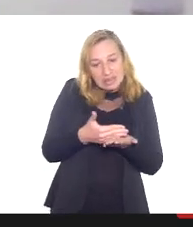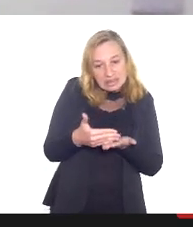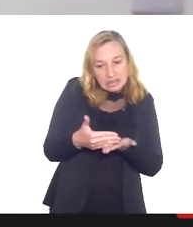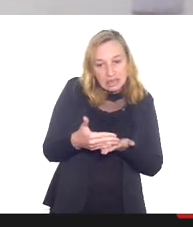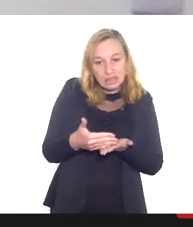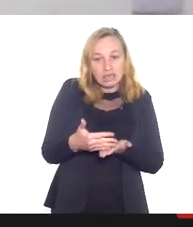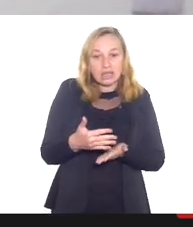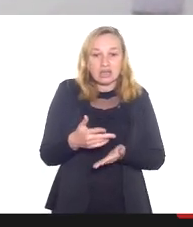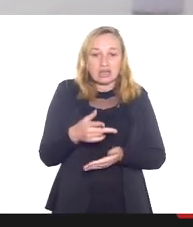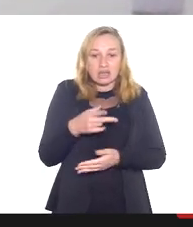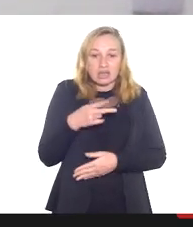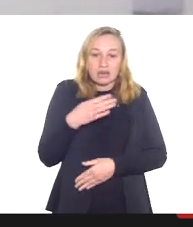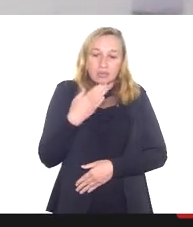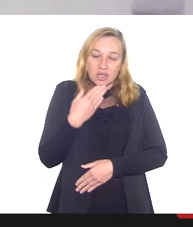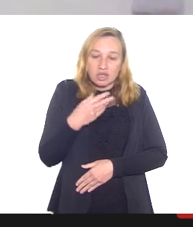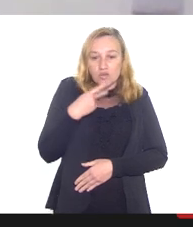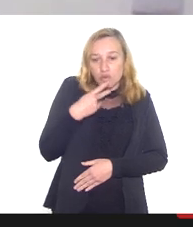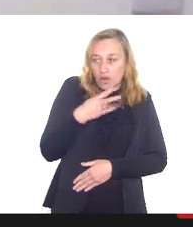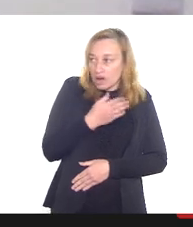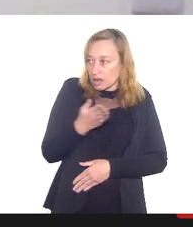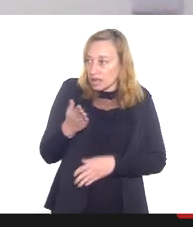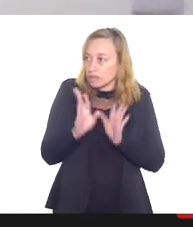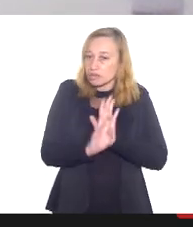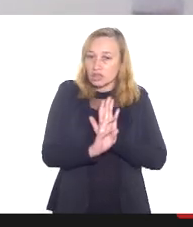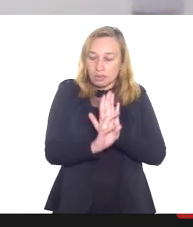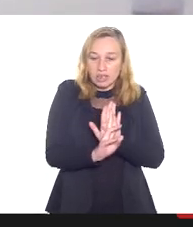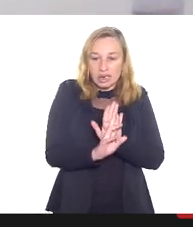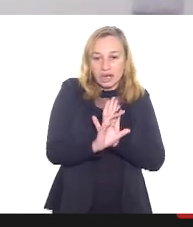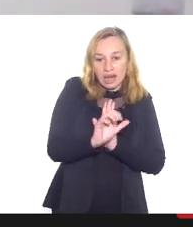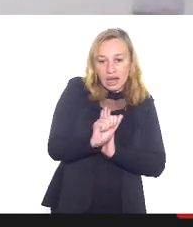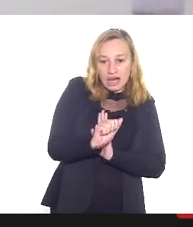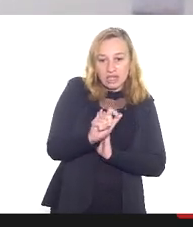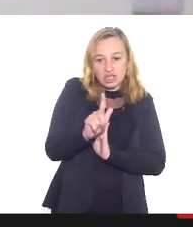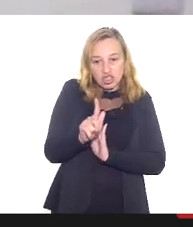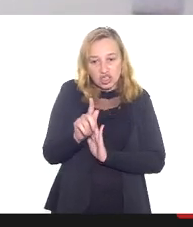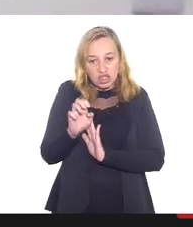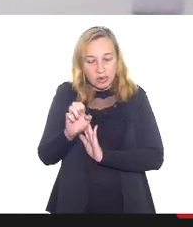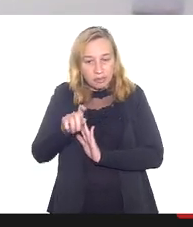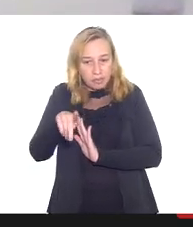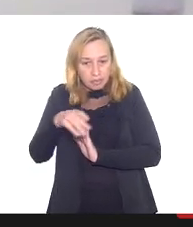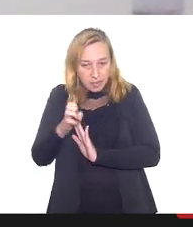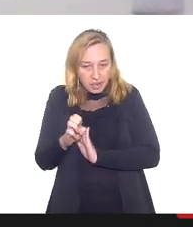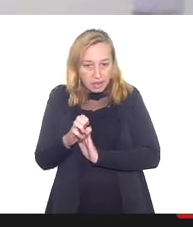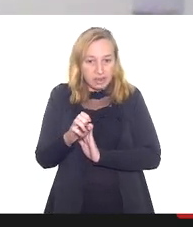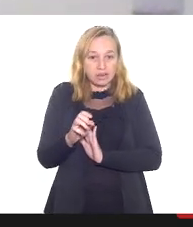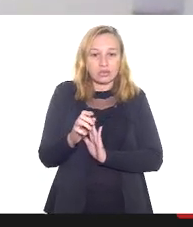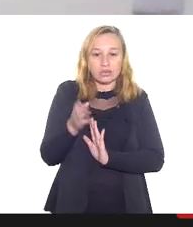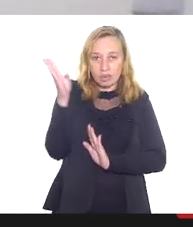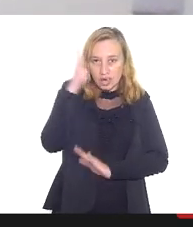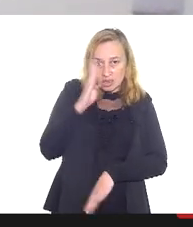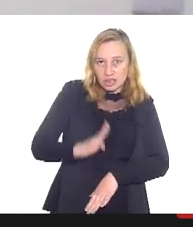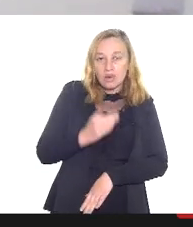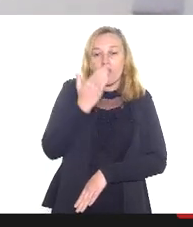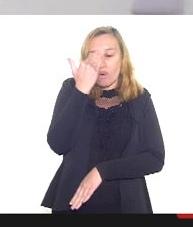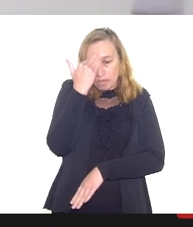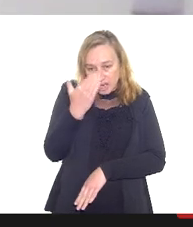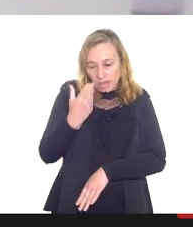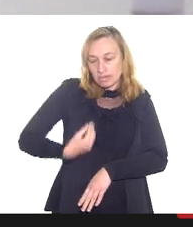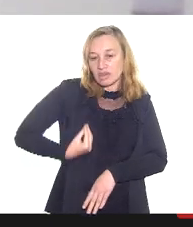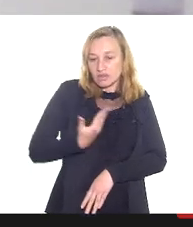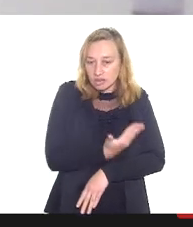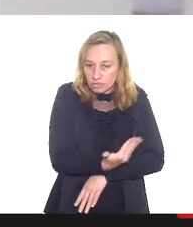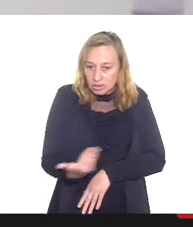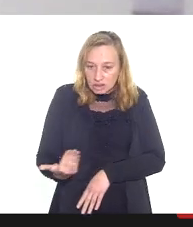abrindo fala aqui para os representantes da AGB, das Associações de Órgãos do Brasil. Muito obrigado pela presença